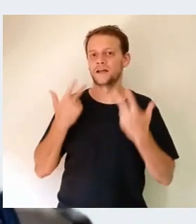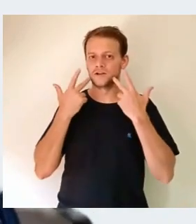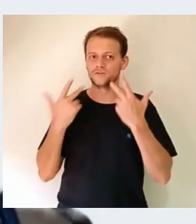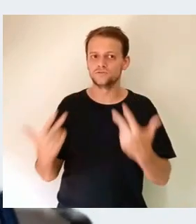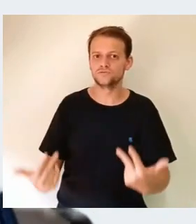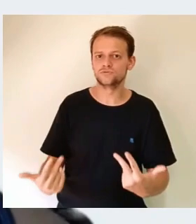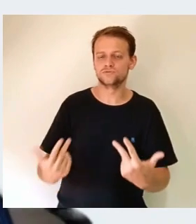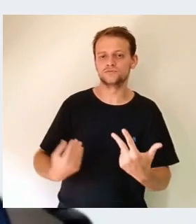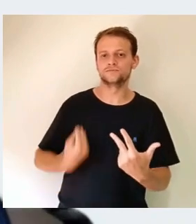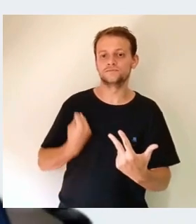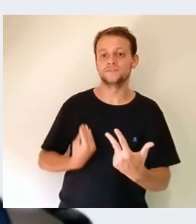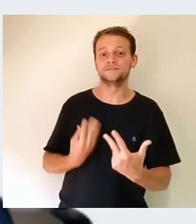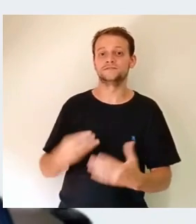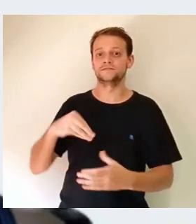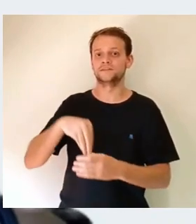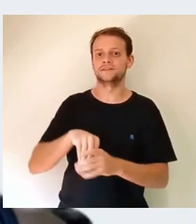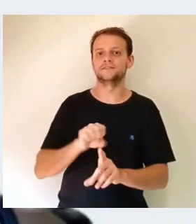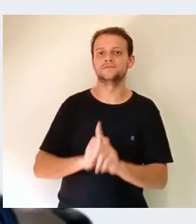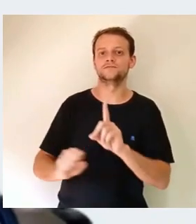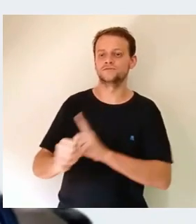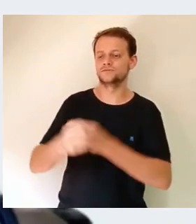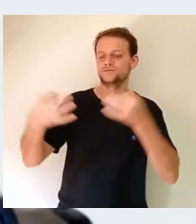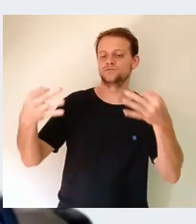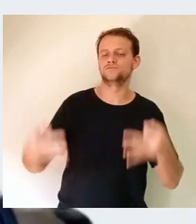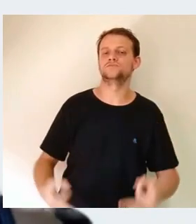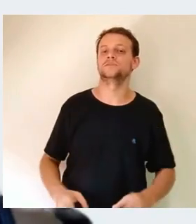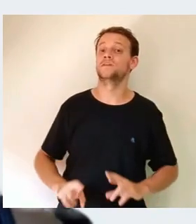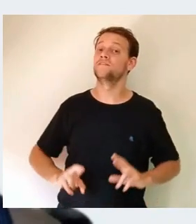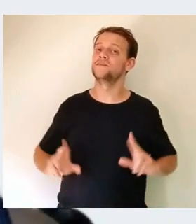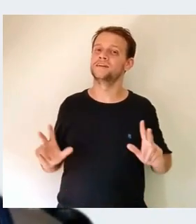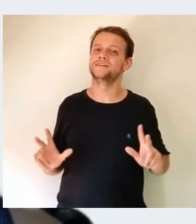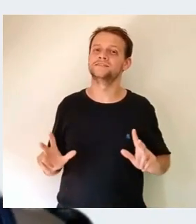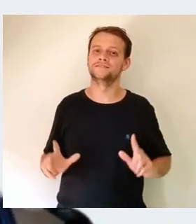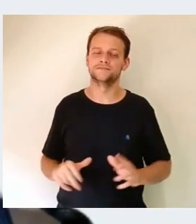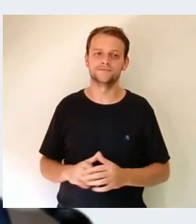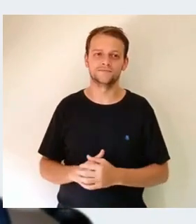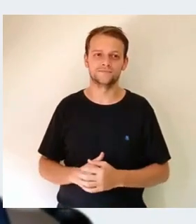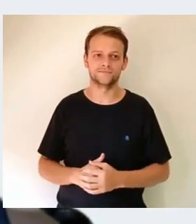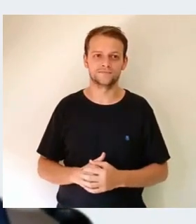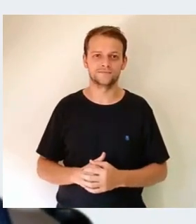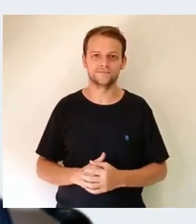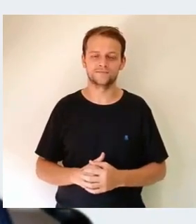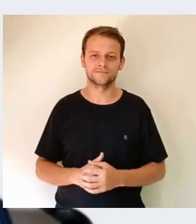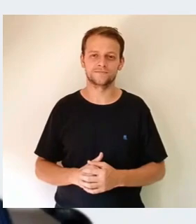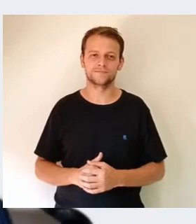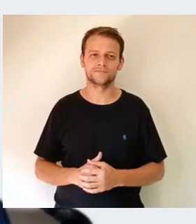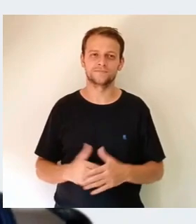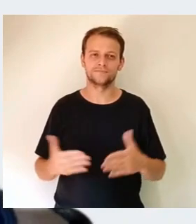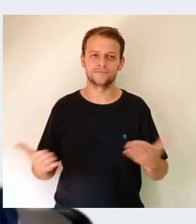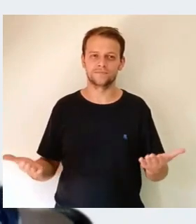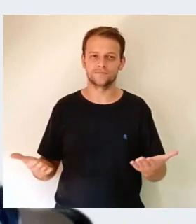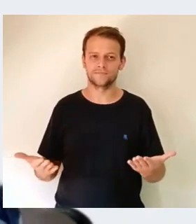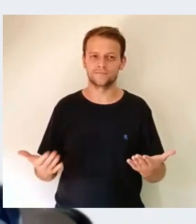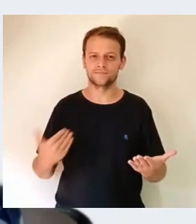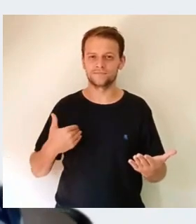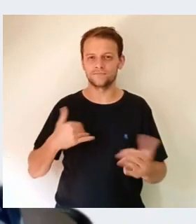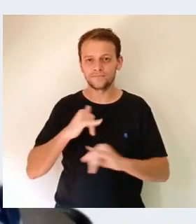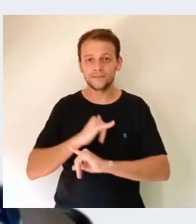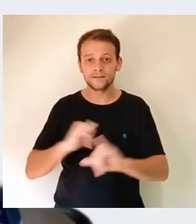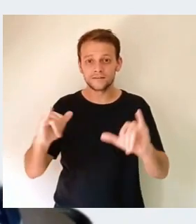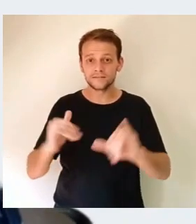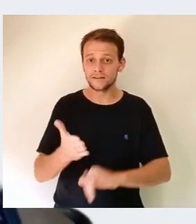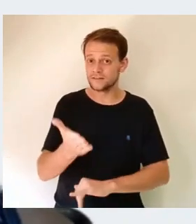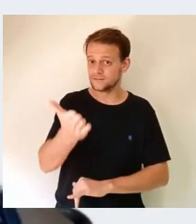bem-estar comum, né? Conviver numa sociedade mais justa, né? Muito diferente disso. E